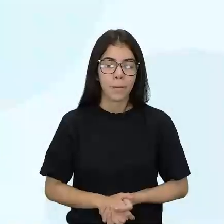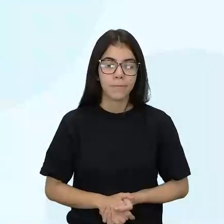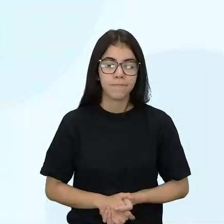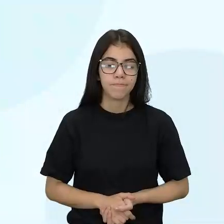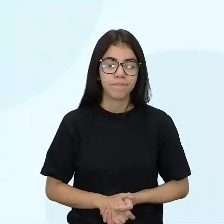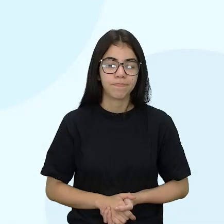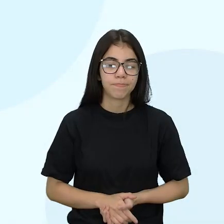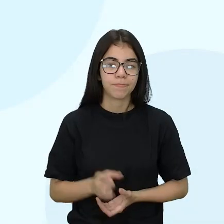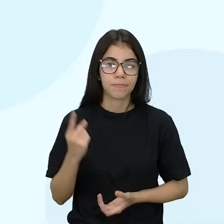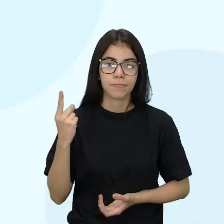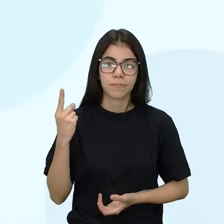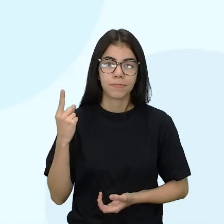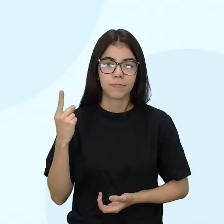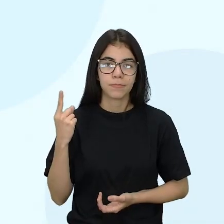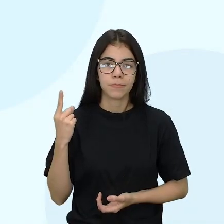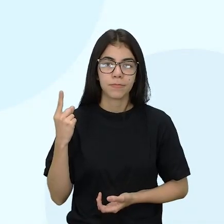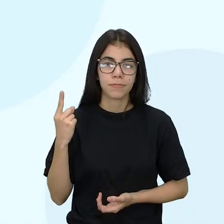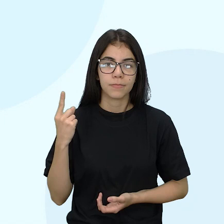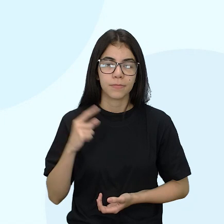slide.